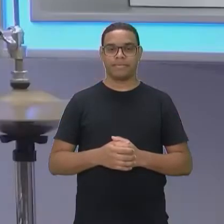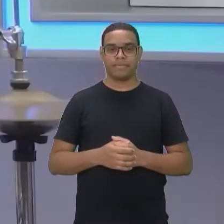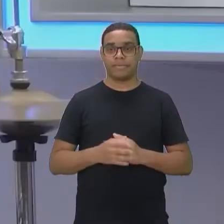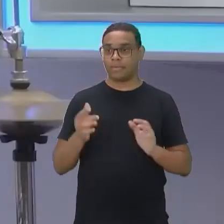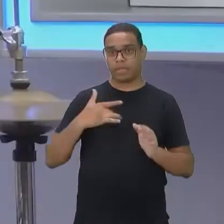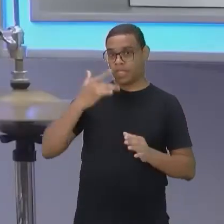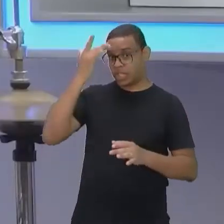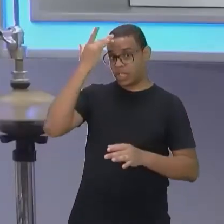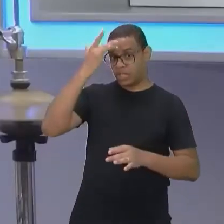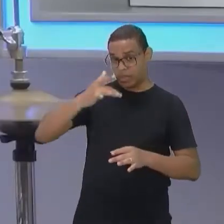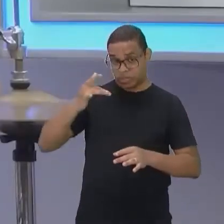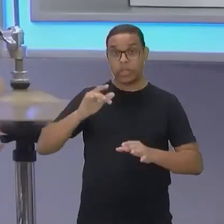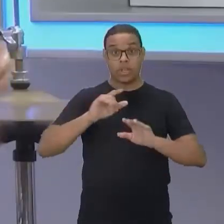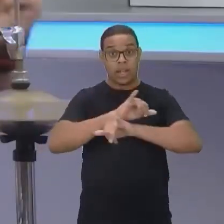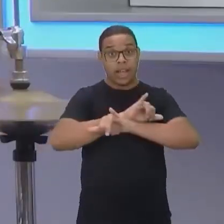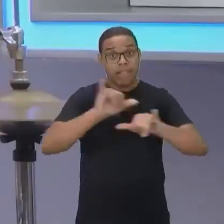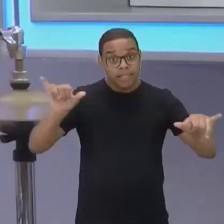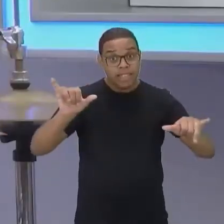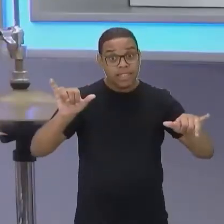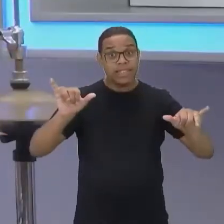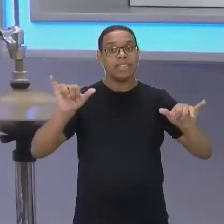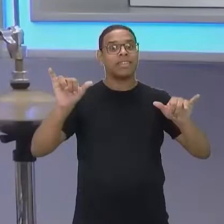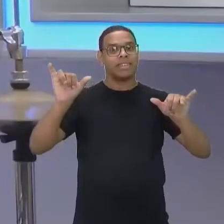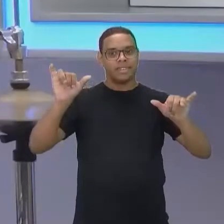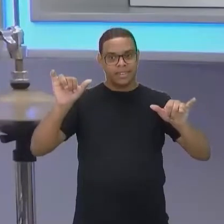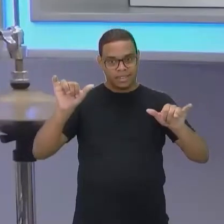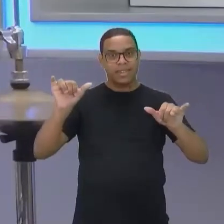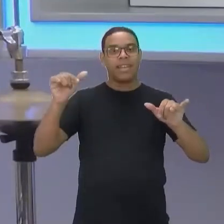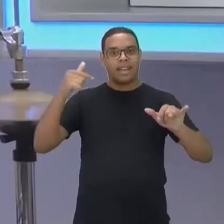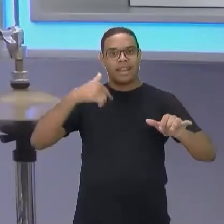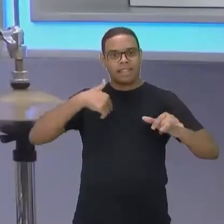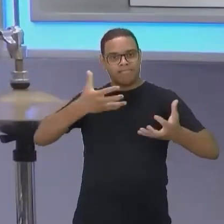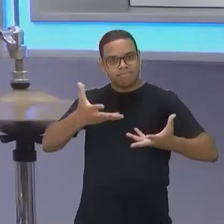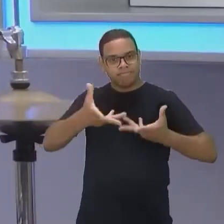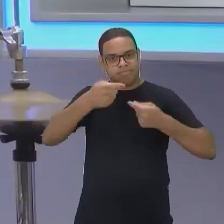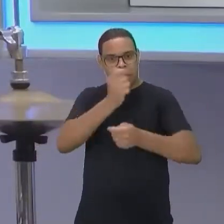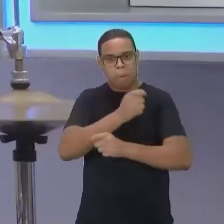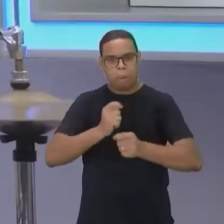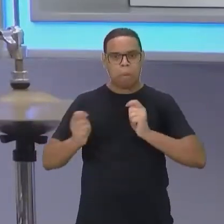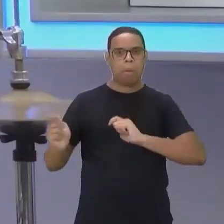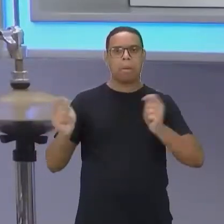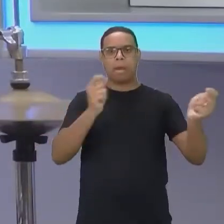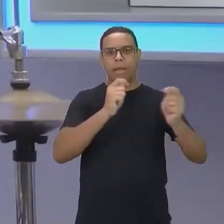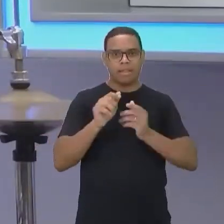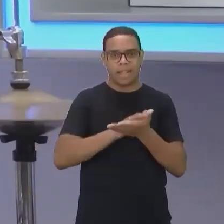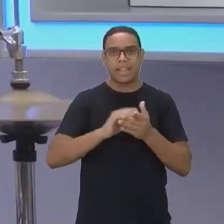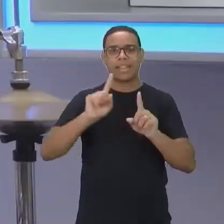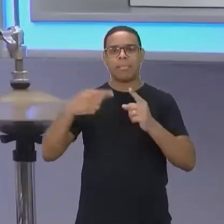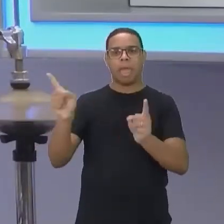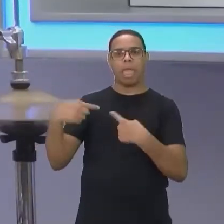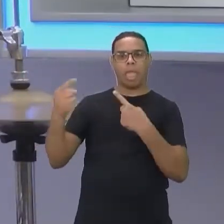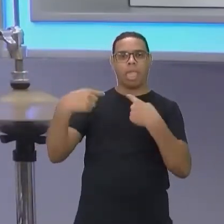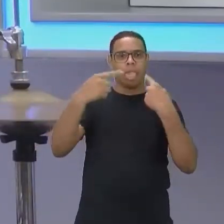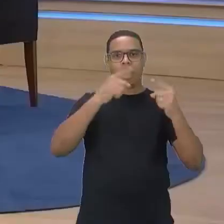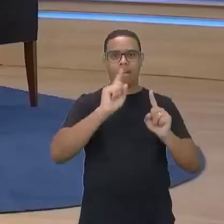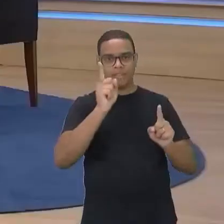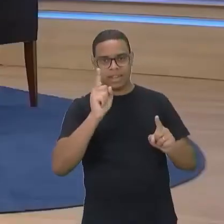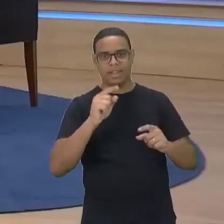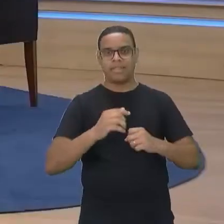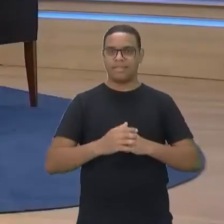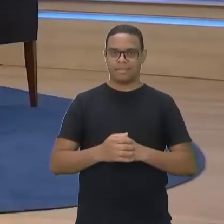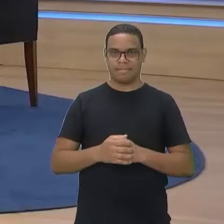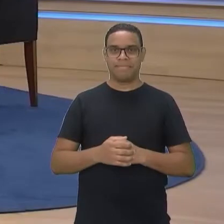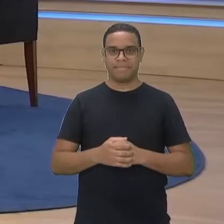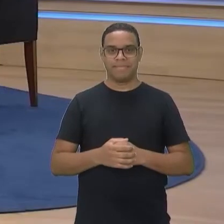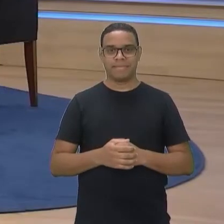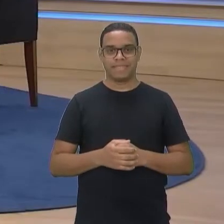Eu não sei, que fique muito claro que não é o meu domínio, tá? Depois o pessoal faz bullying comigo, mas não é meu domínio.